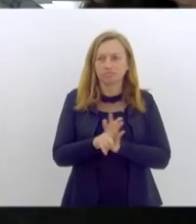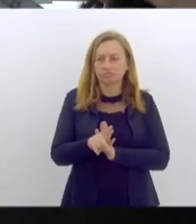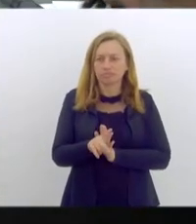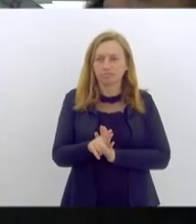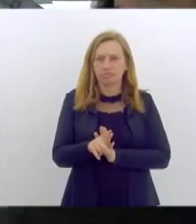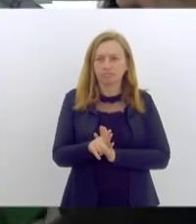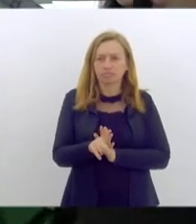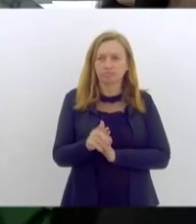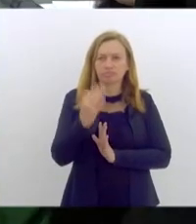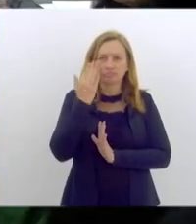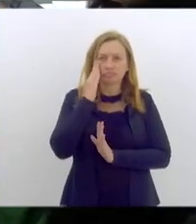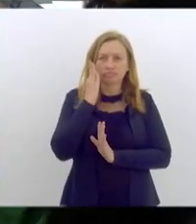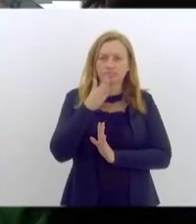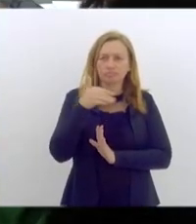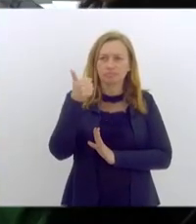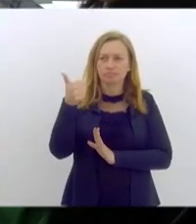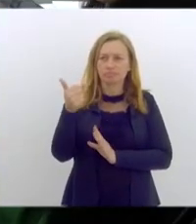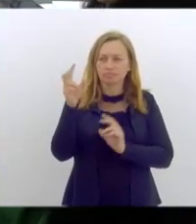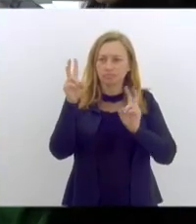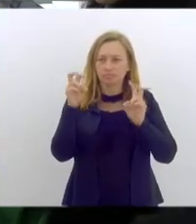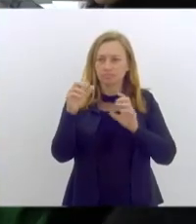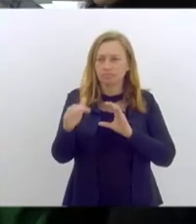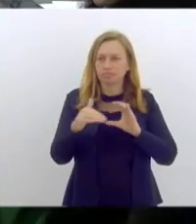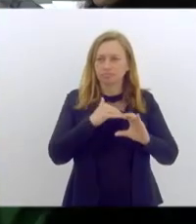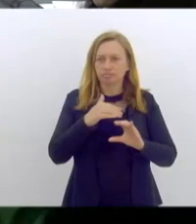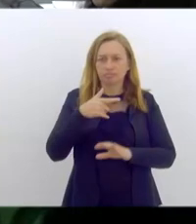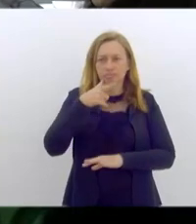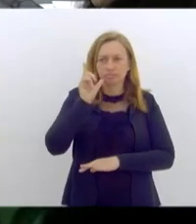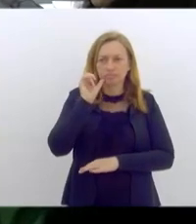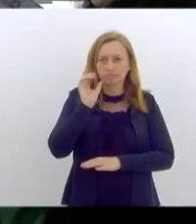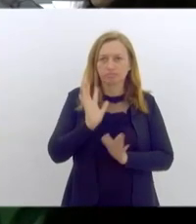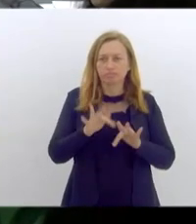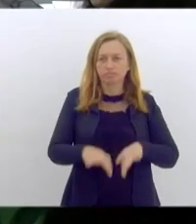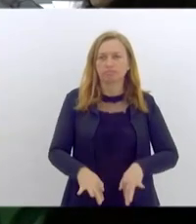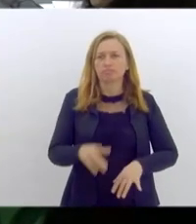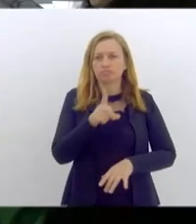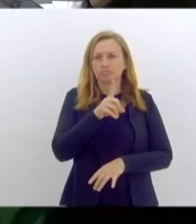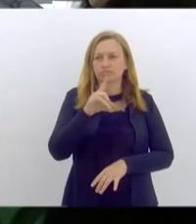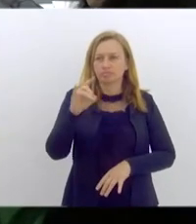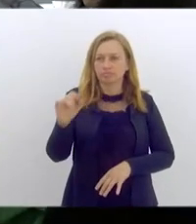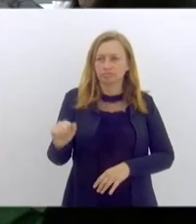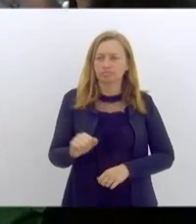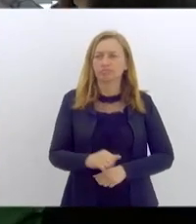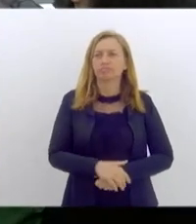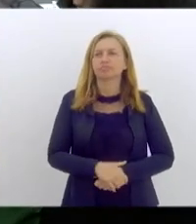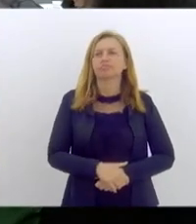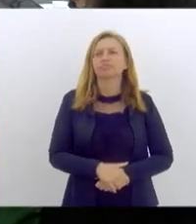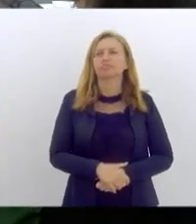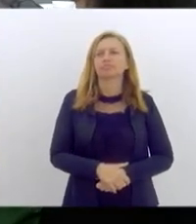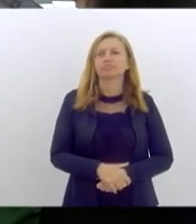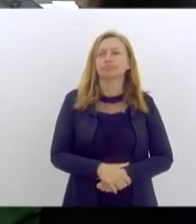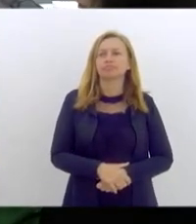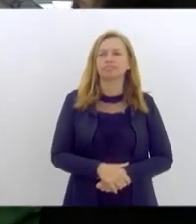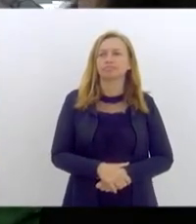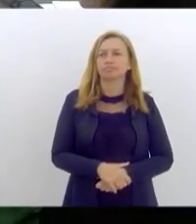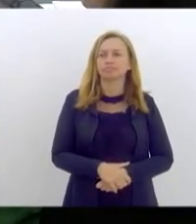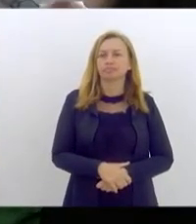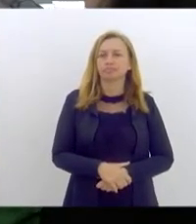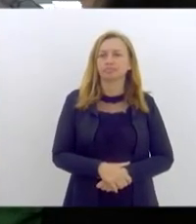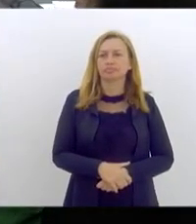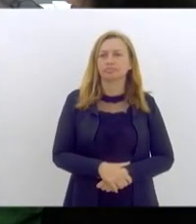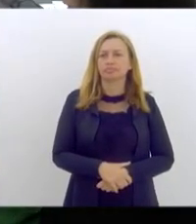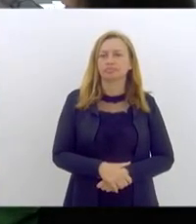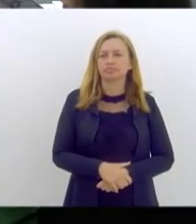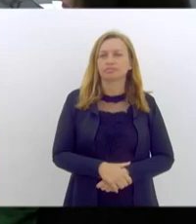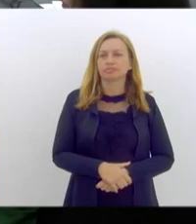compreender melhor a matéria chegou para a gente ontem final do dia nossa nossa atribuição é bem eclética no tribunal